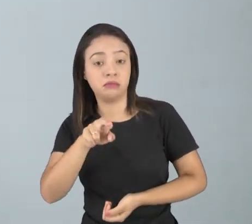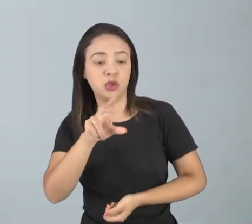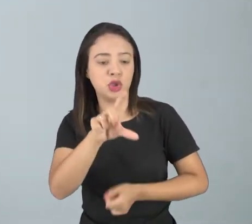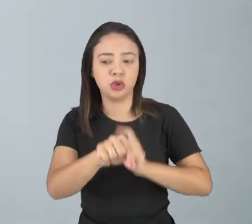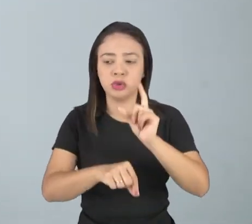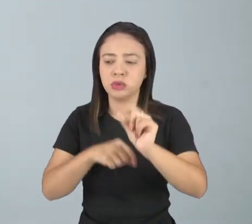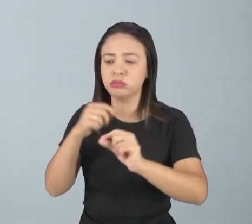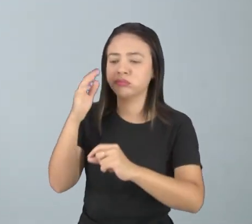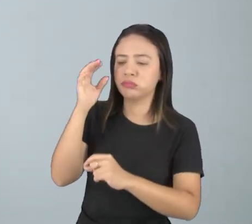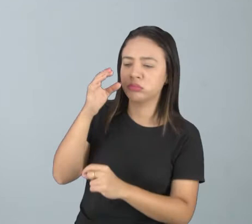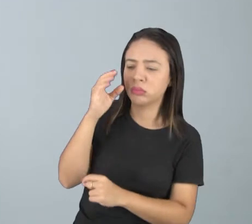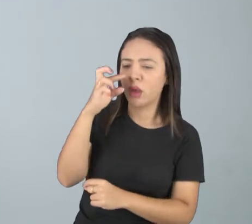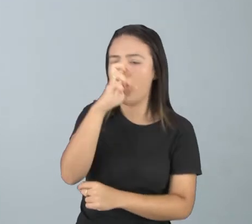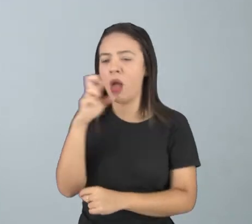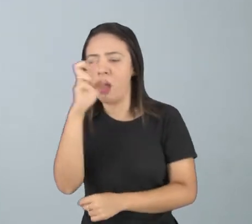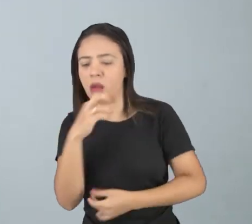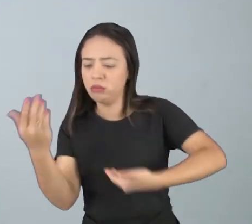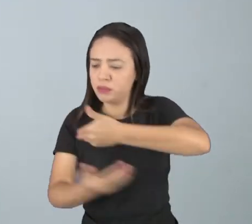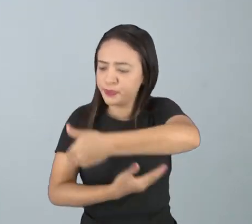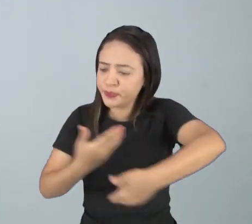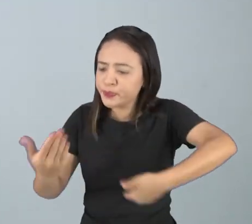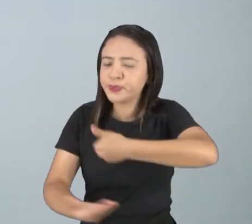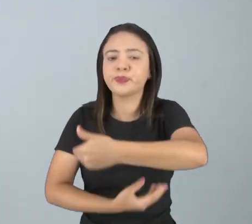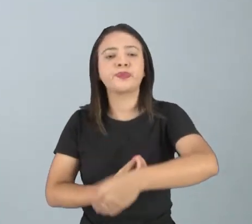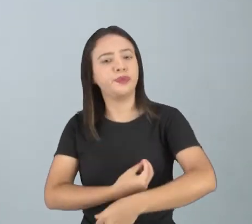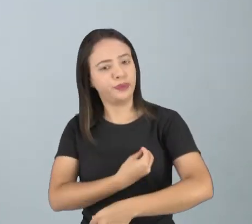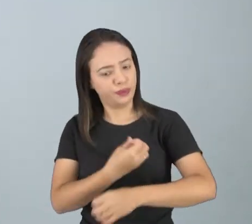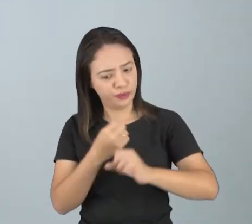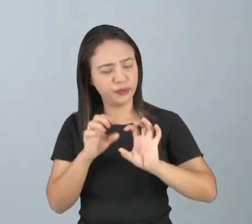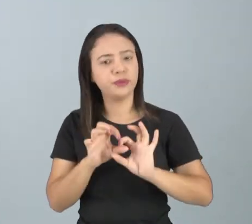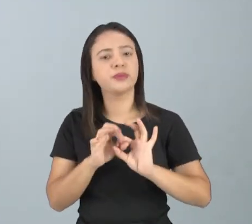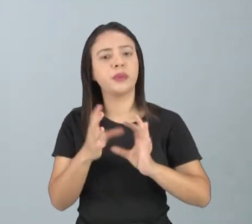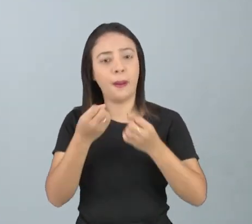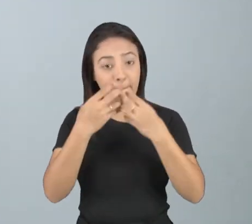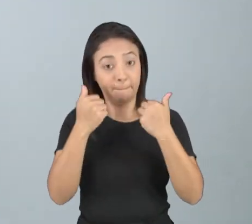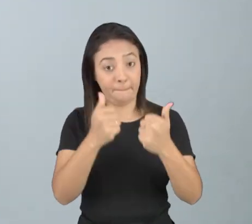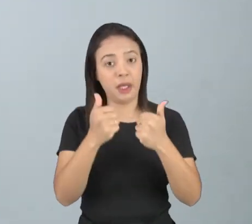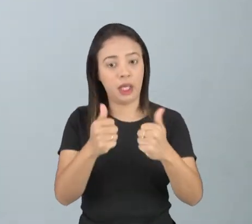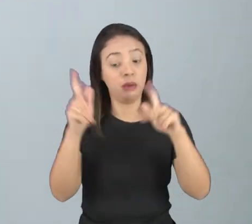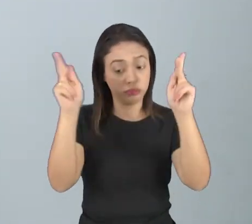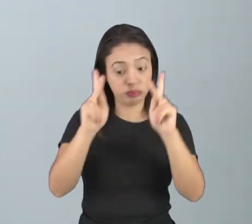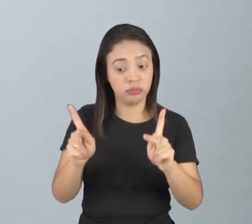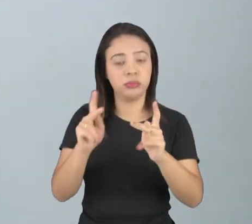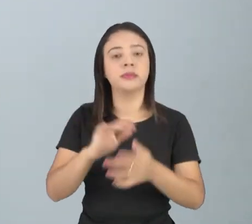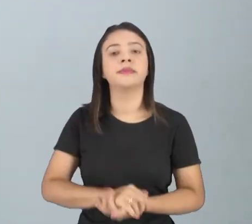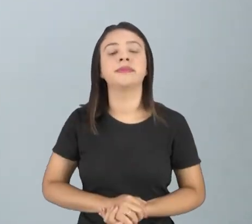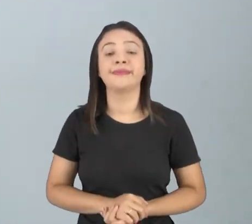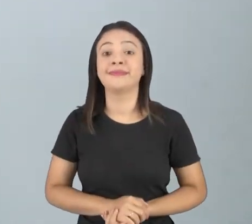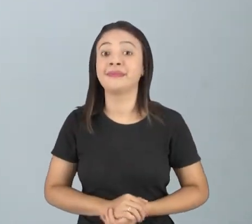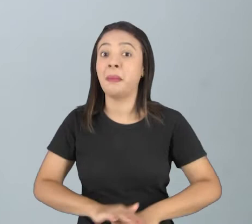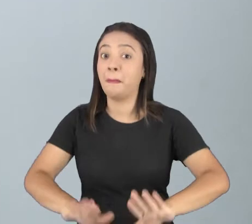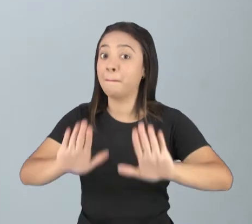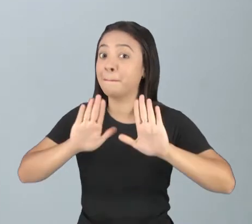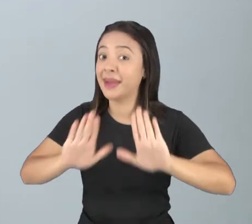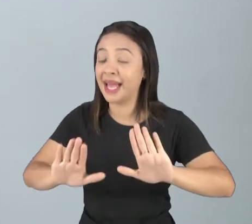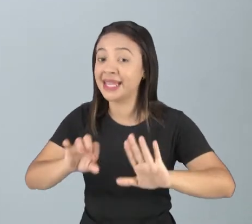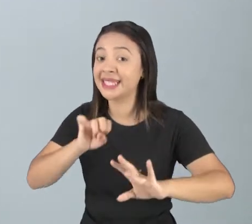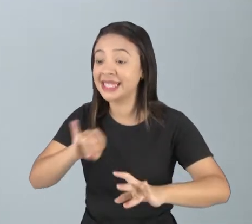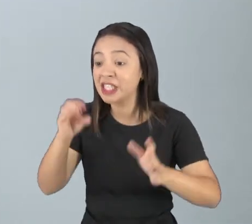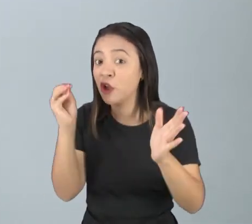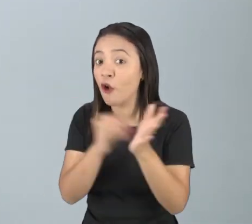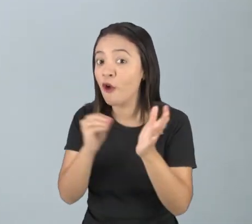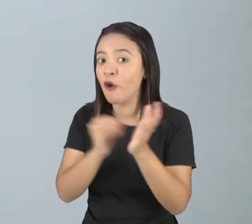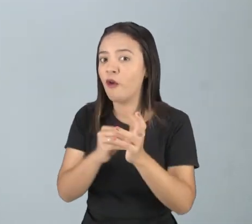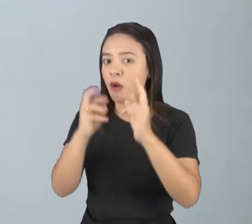observa, convive harmoniosamente, respeita o direito do outro e assim todo mundo vive em paz. Mas quando não há um respeito,